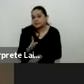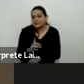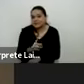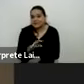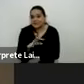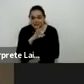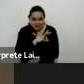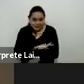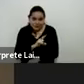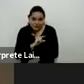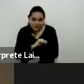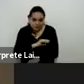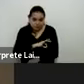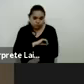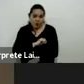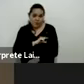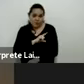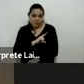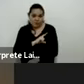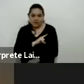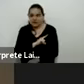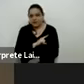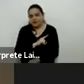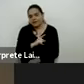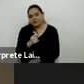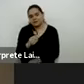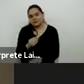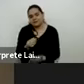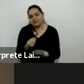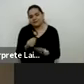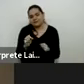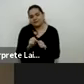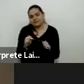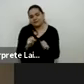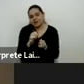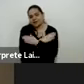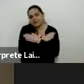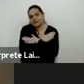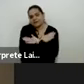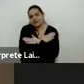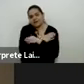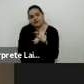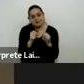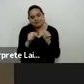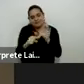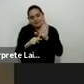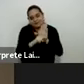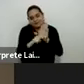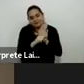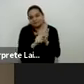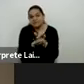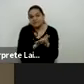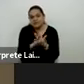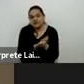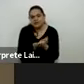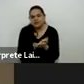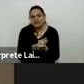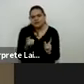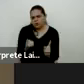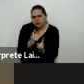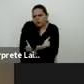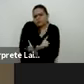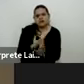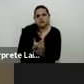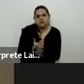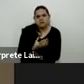causa desemprego e não causa nenhum tipo de furor negativo na economia, muito pelo contrário. Aumentar